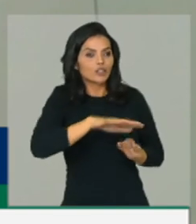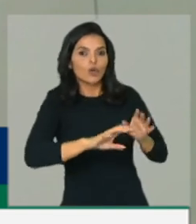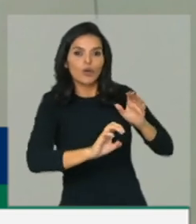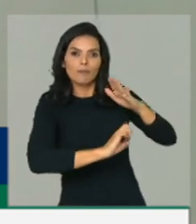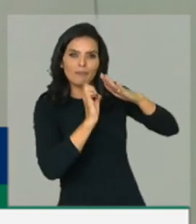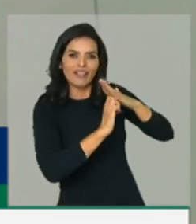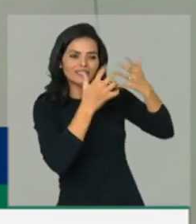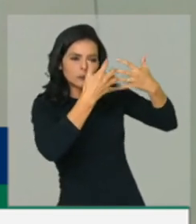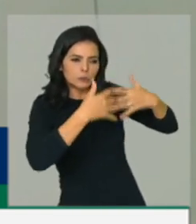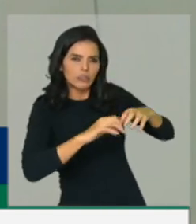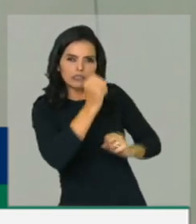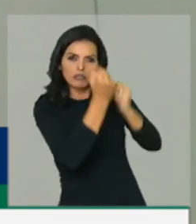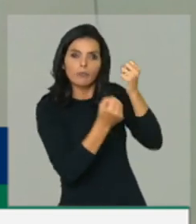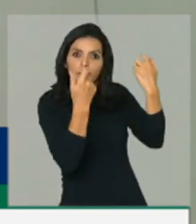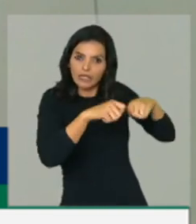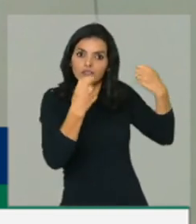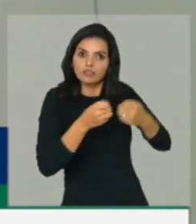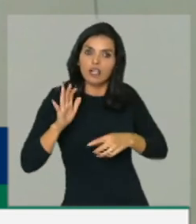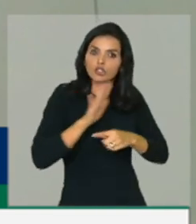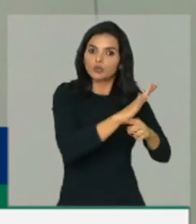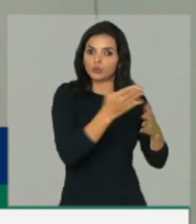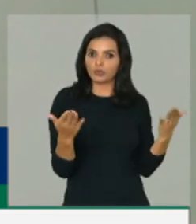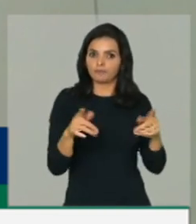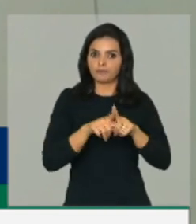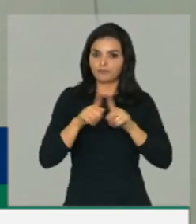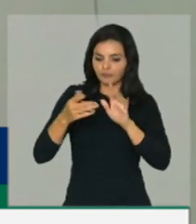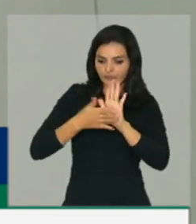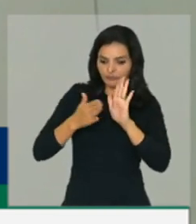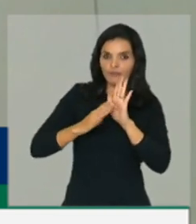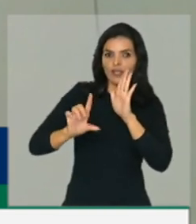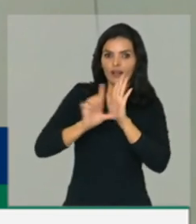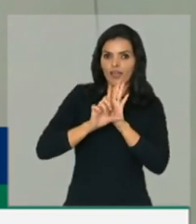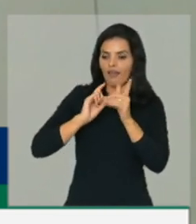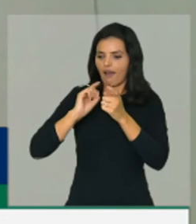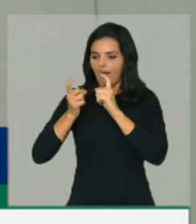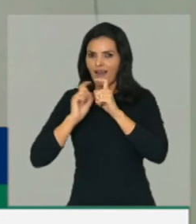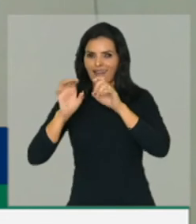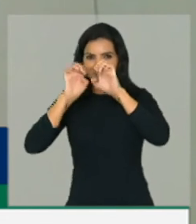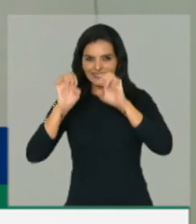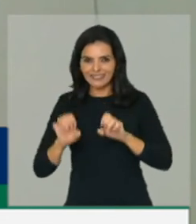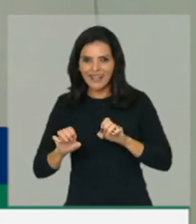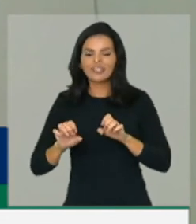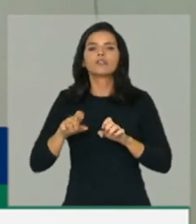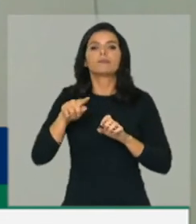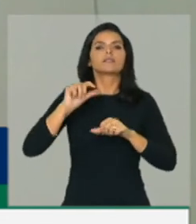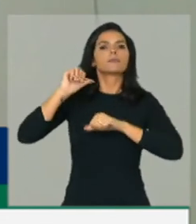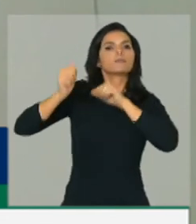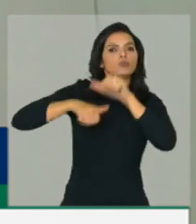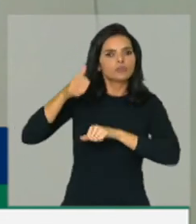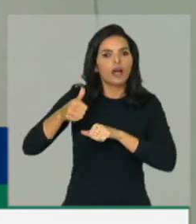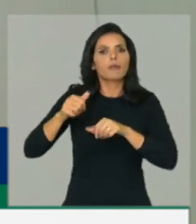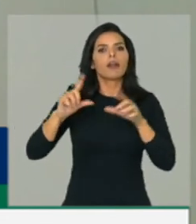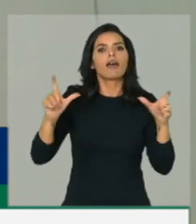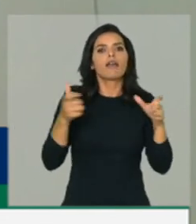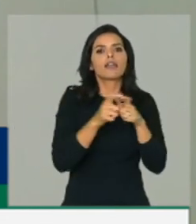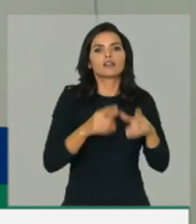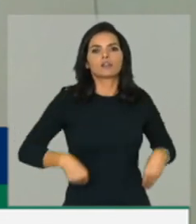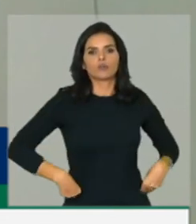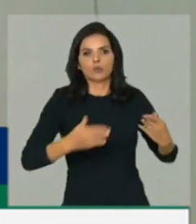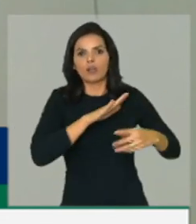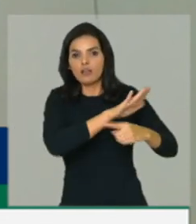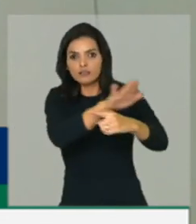país, a reforma administrativa tão necessária para reduzirmos custos e fazer assistência